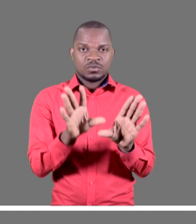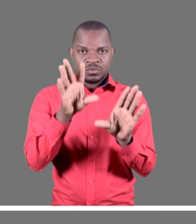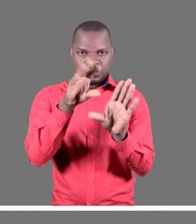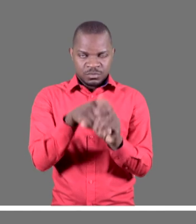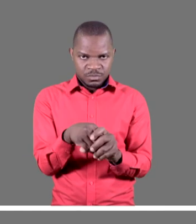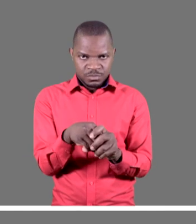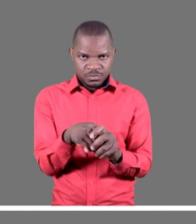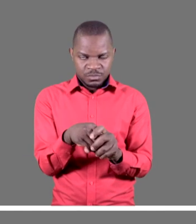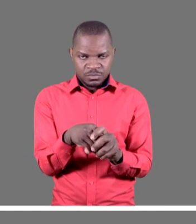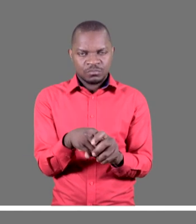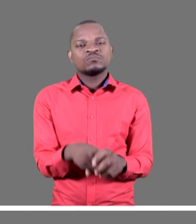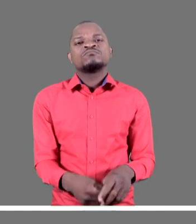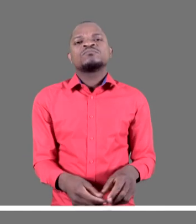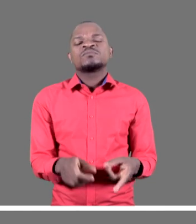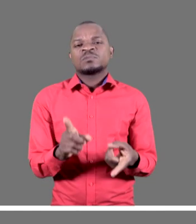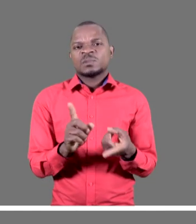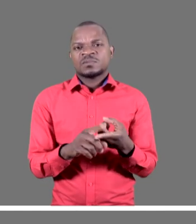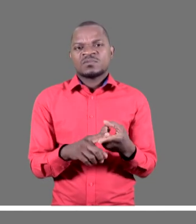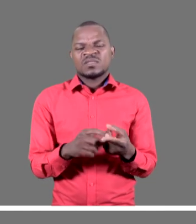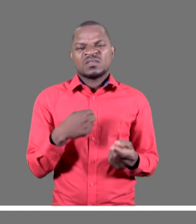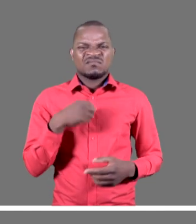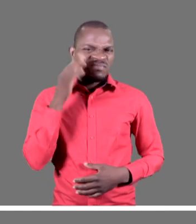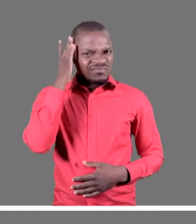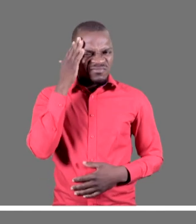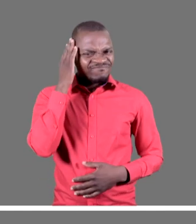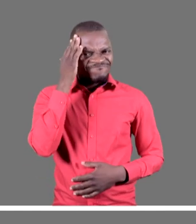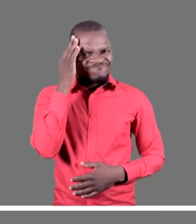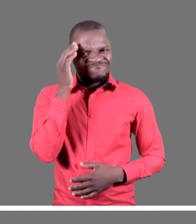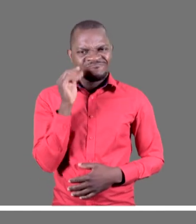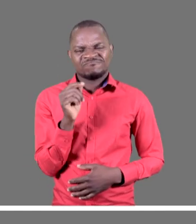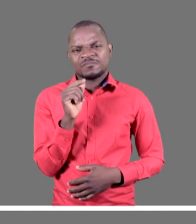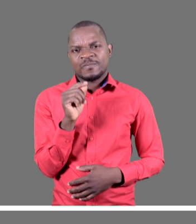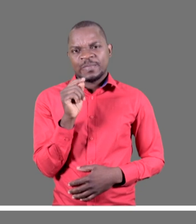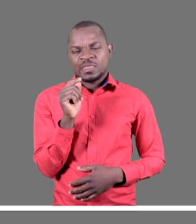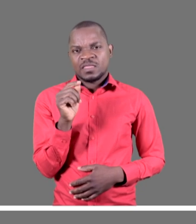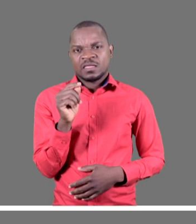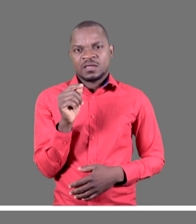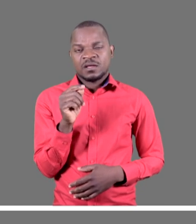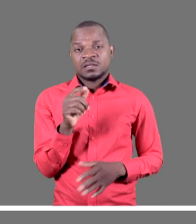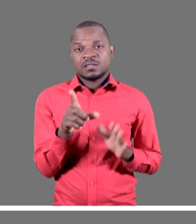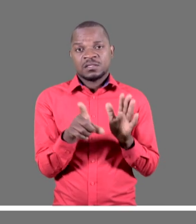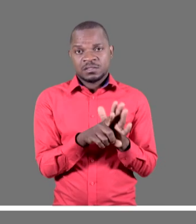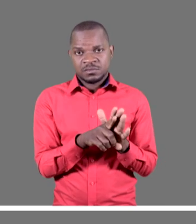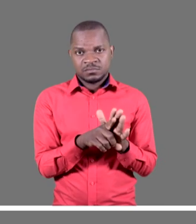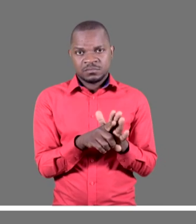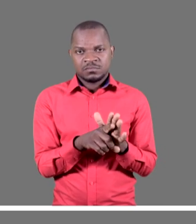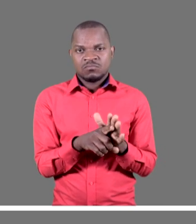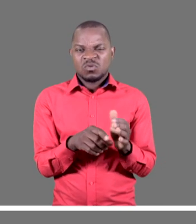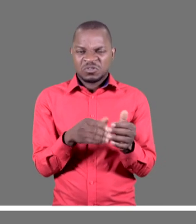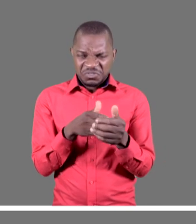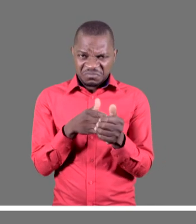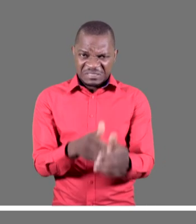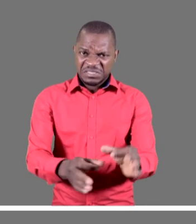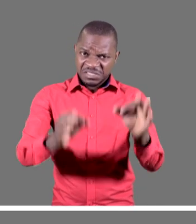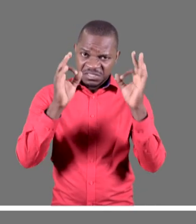documento também recente, que, penso eu, ela sendo bem